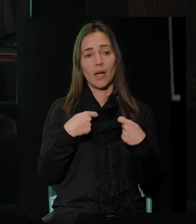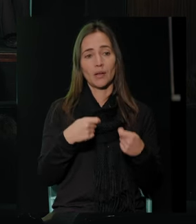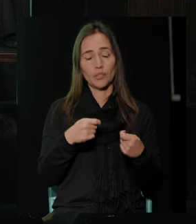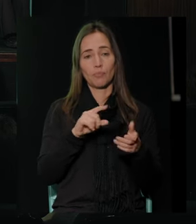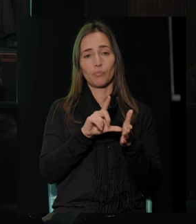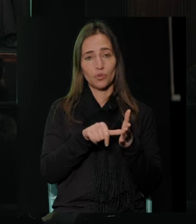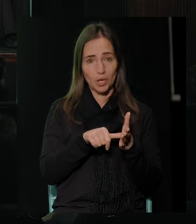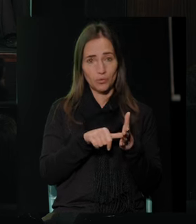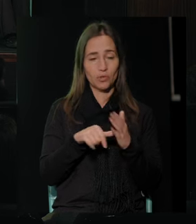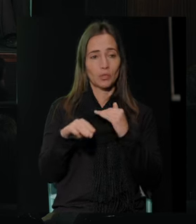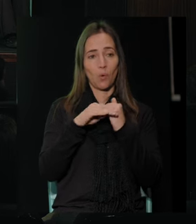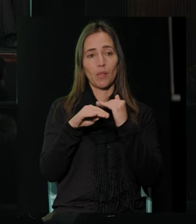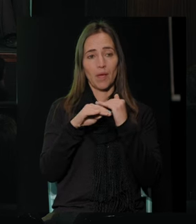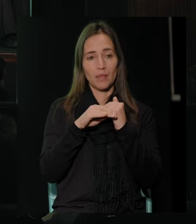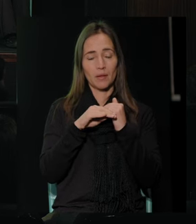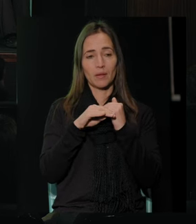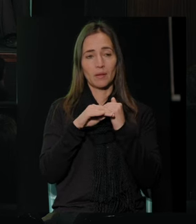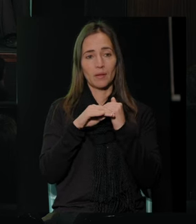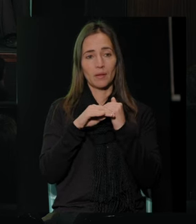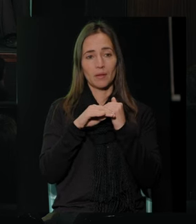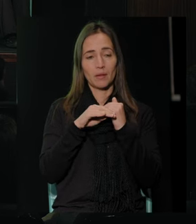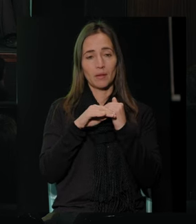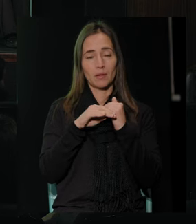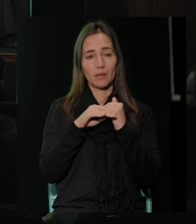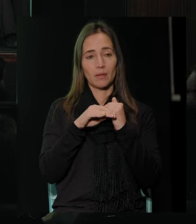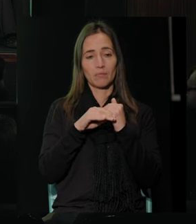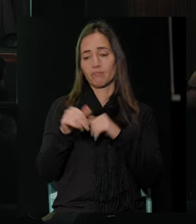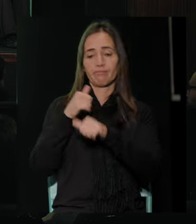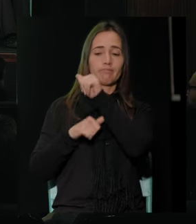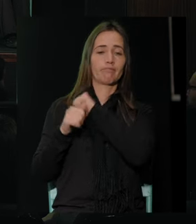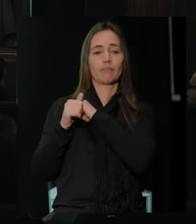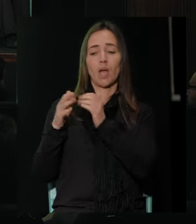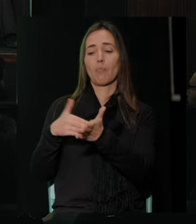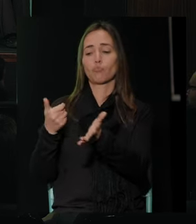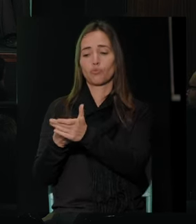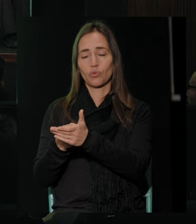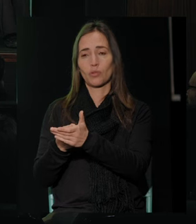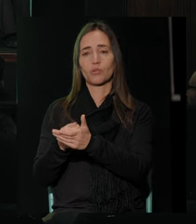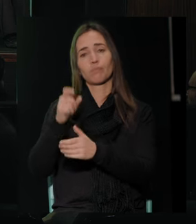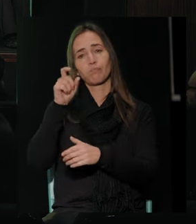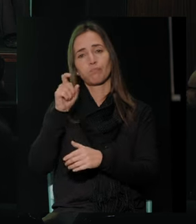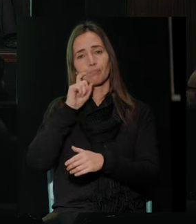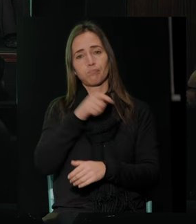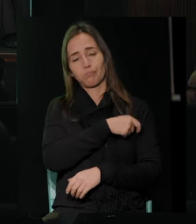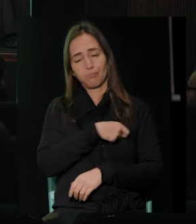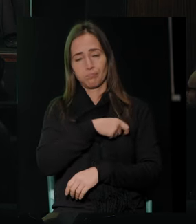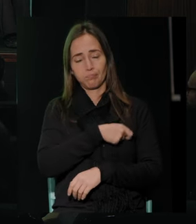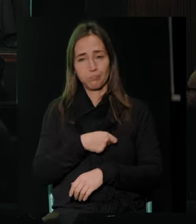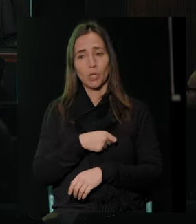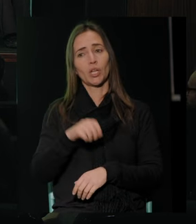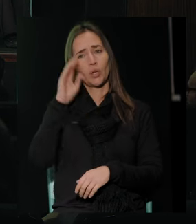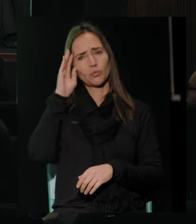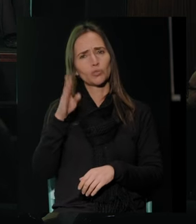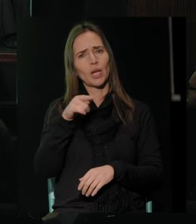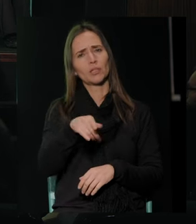em projetos de igualdade seriam revertidos e apostados nas forças de segurança. Eu sei que isto são discursos populistas